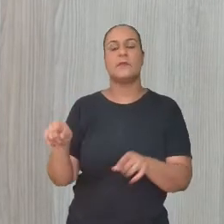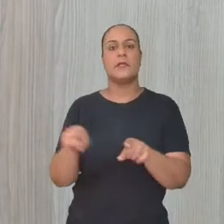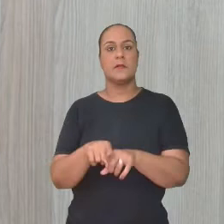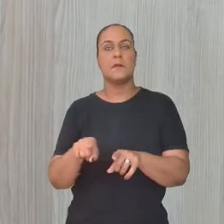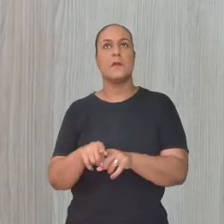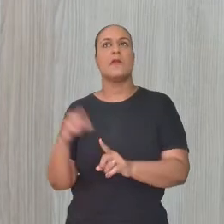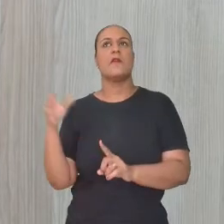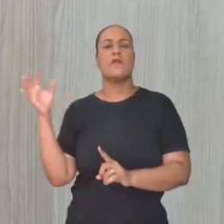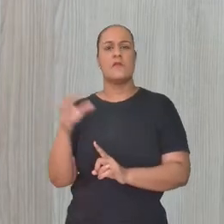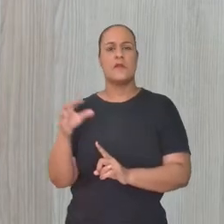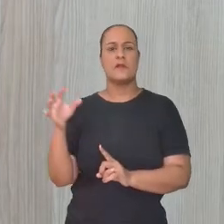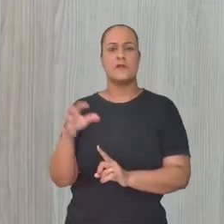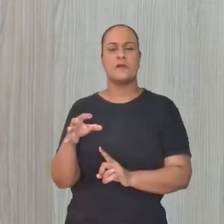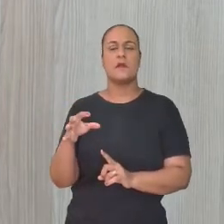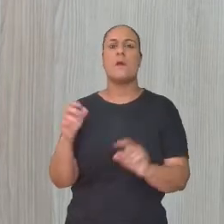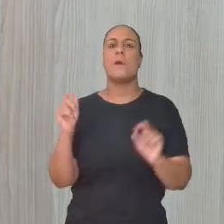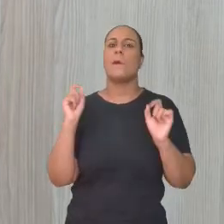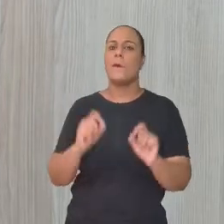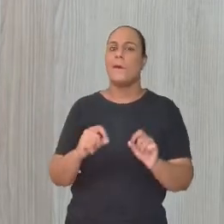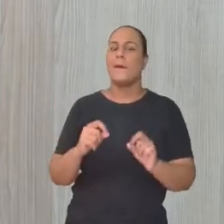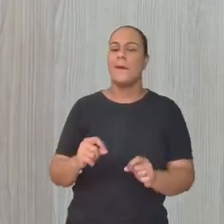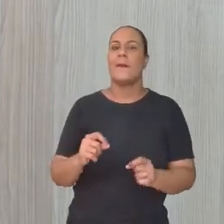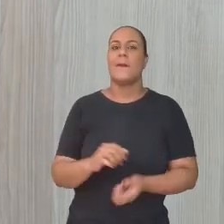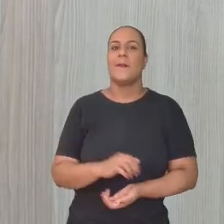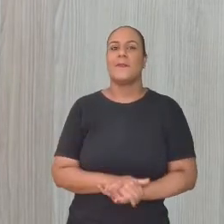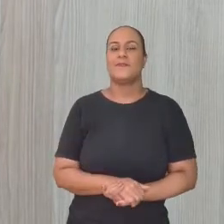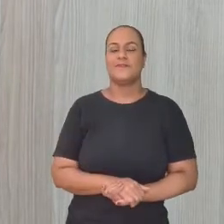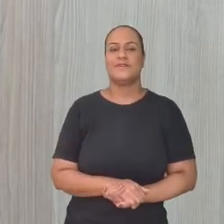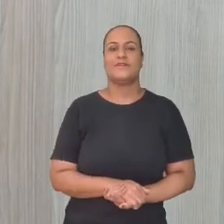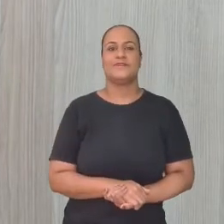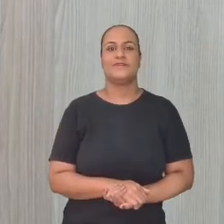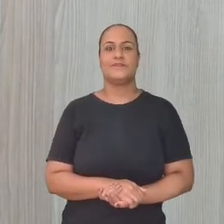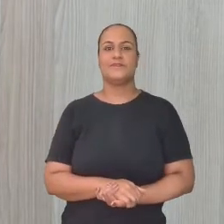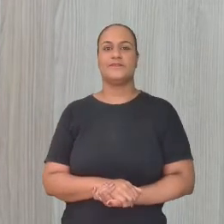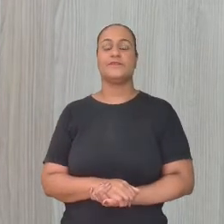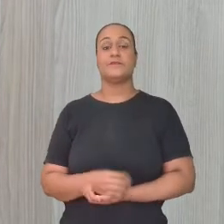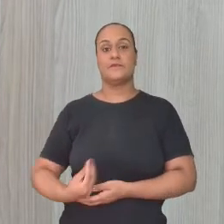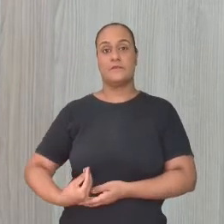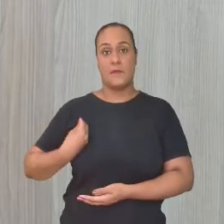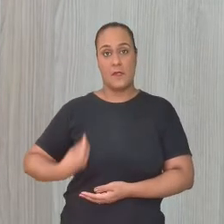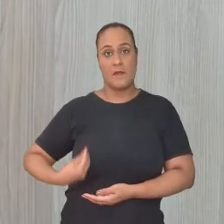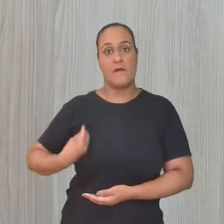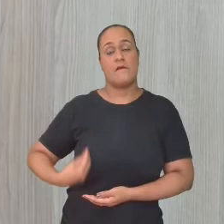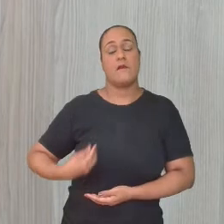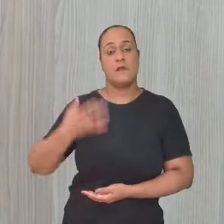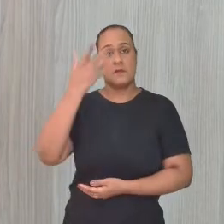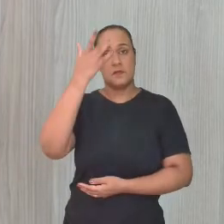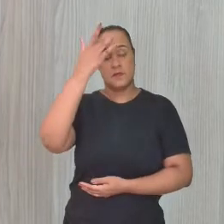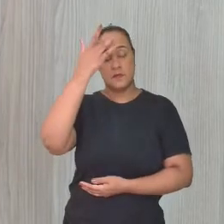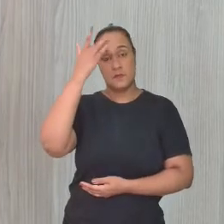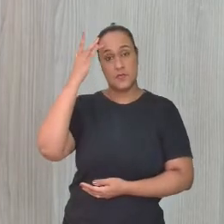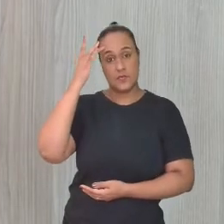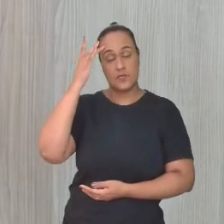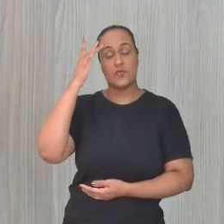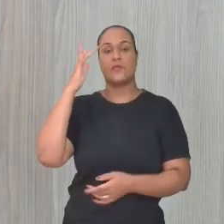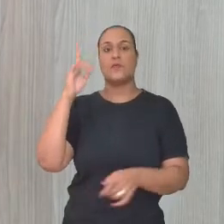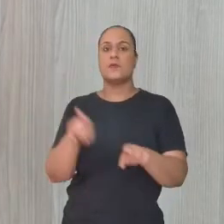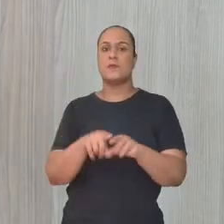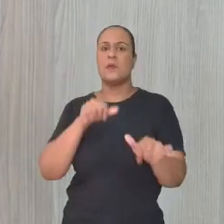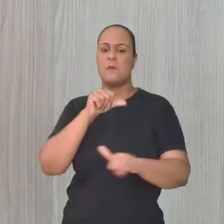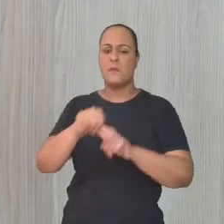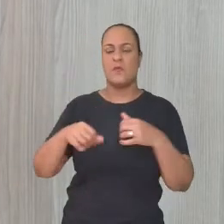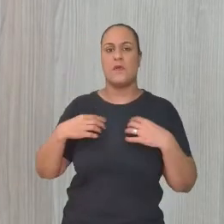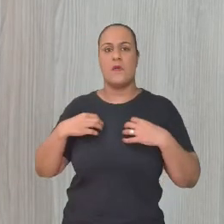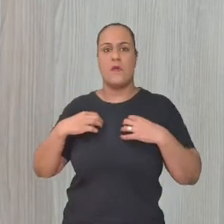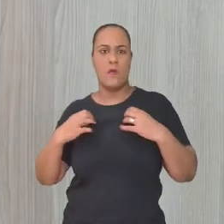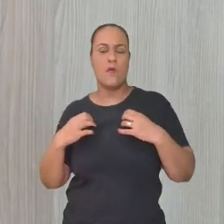vai influenciar, né, na questão da vivência do povo aqui, né, muda trajes, muda